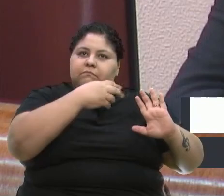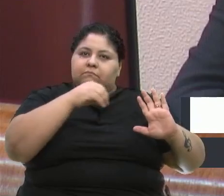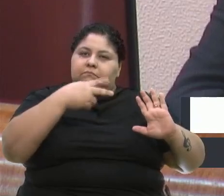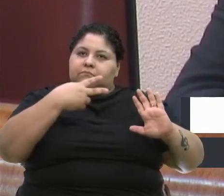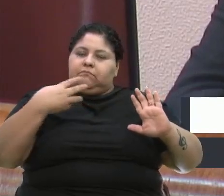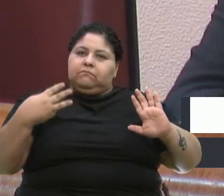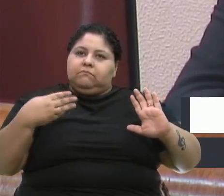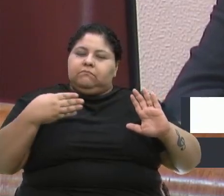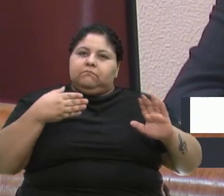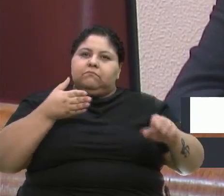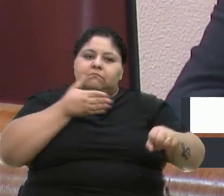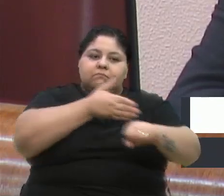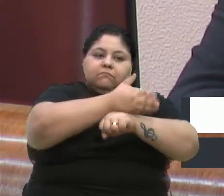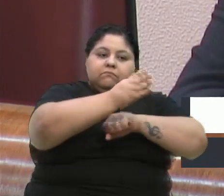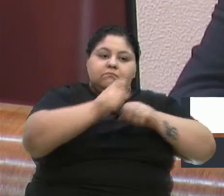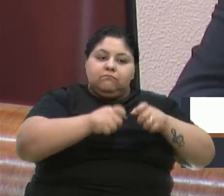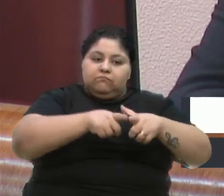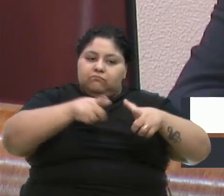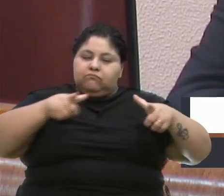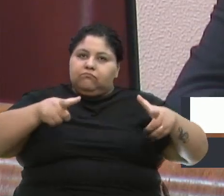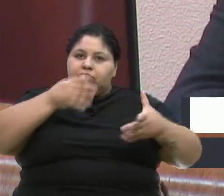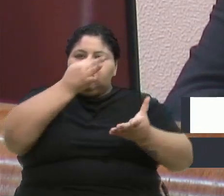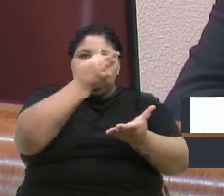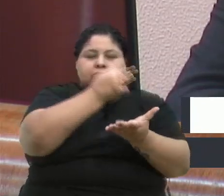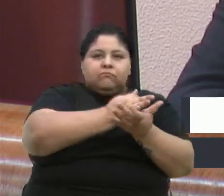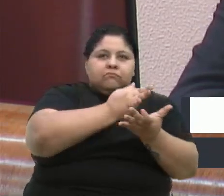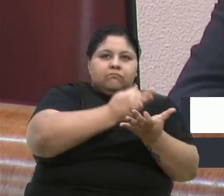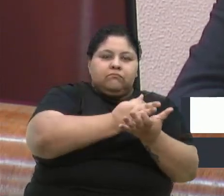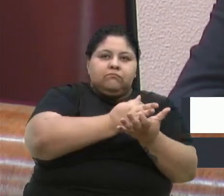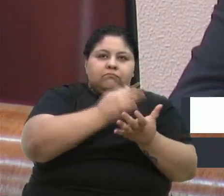137/2023 foi aprovado por unanimidade, com ausência de